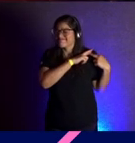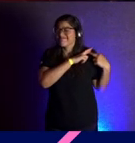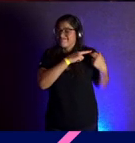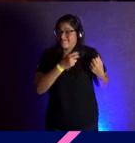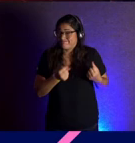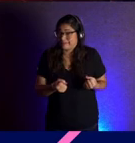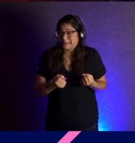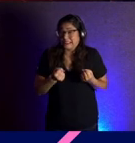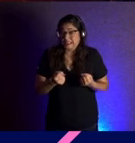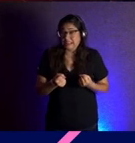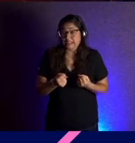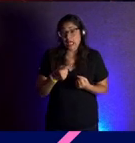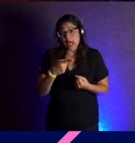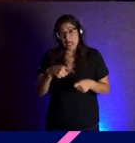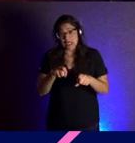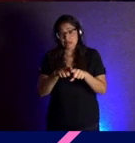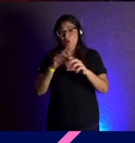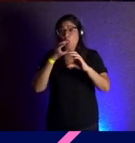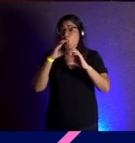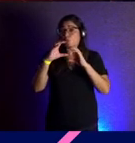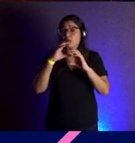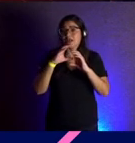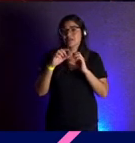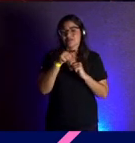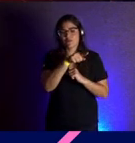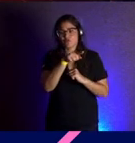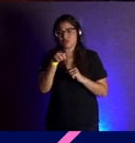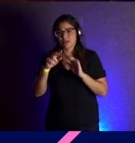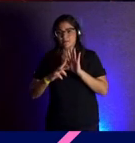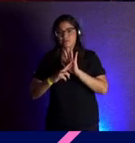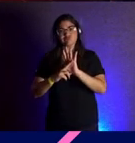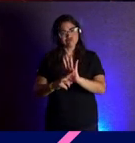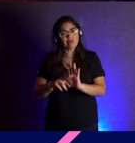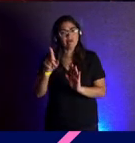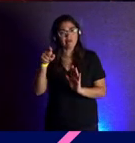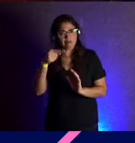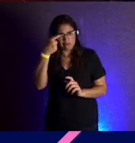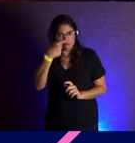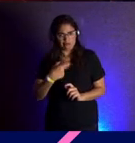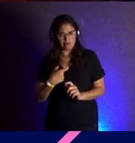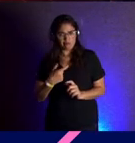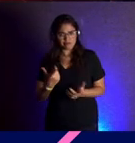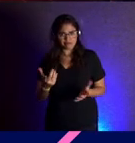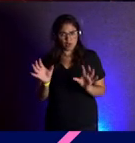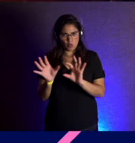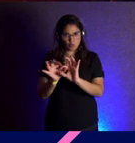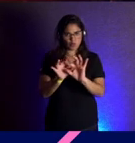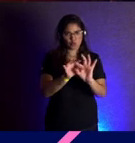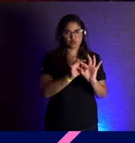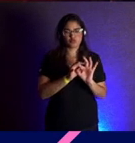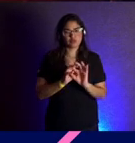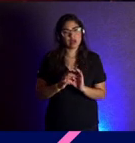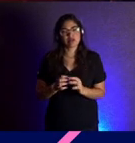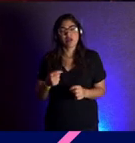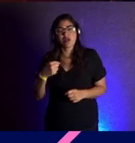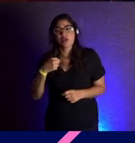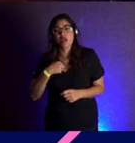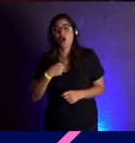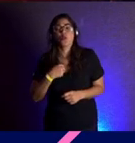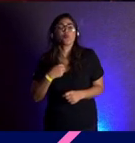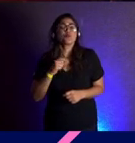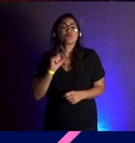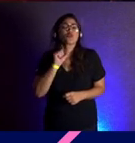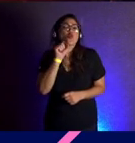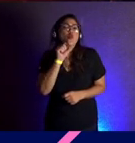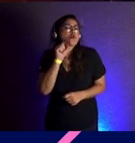também, que acho que vocês são os representantes desse contexto. Então, assim, o que eu vou fazer aqui é muito...